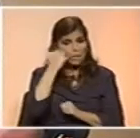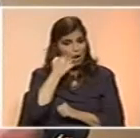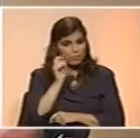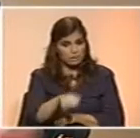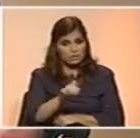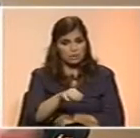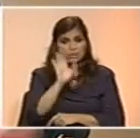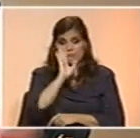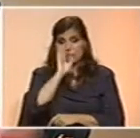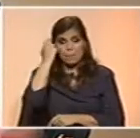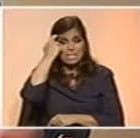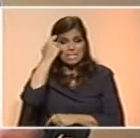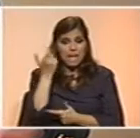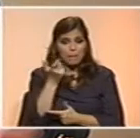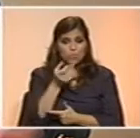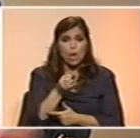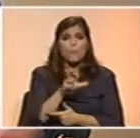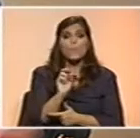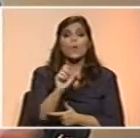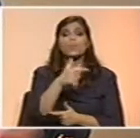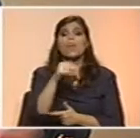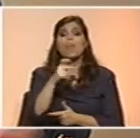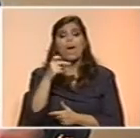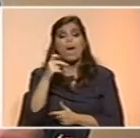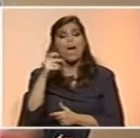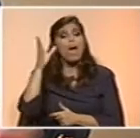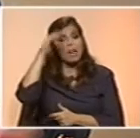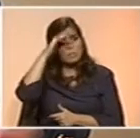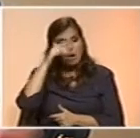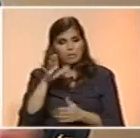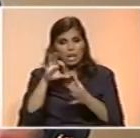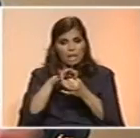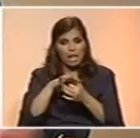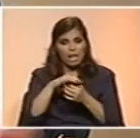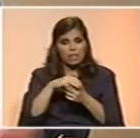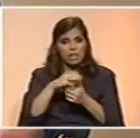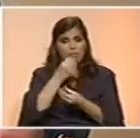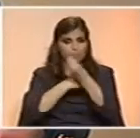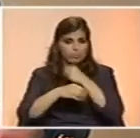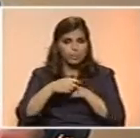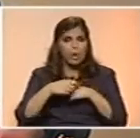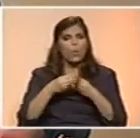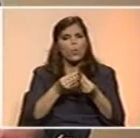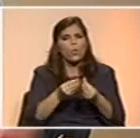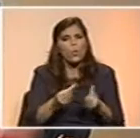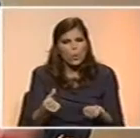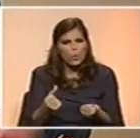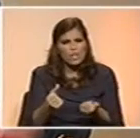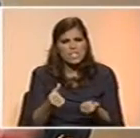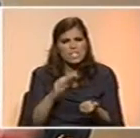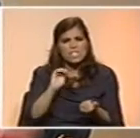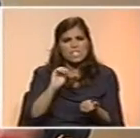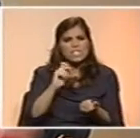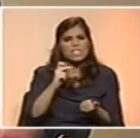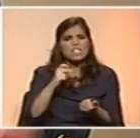que grande parte da proteína animal está associada também ao maior consumo de gorduras saturadas, e se pensarmos que as